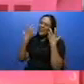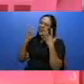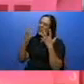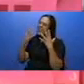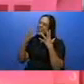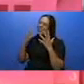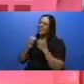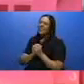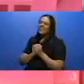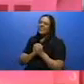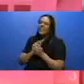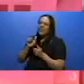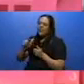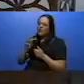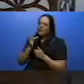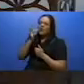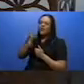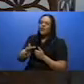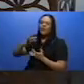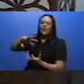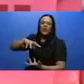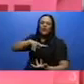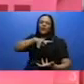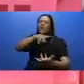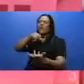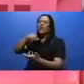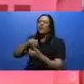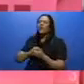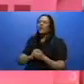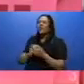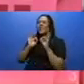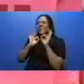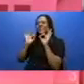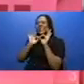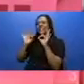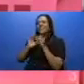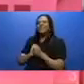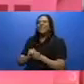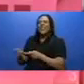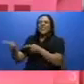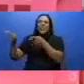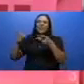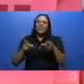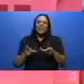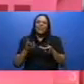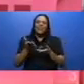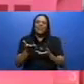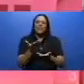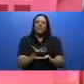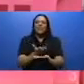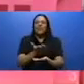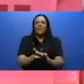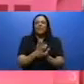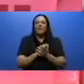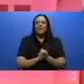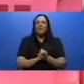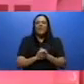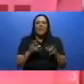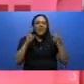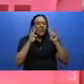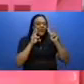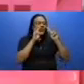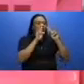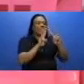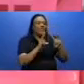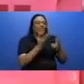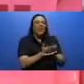futuro do nosso planeta. Certo? Certinho. Então eu vou convidar muito você agora para a nossa aula. Agora eu vou assistir a próxima aula, a aula de hoje,